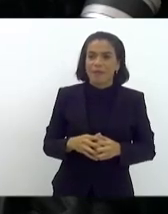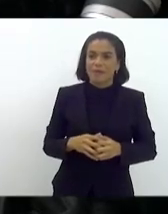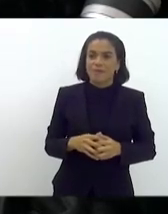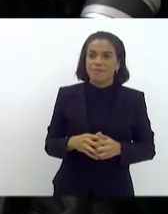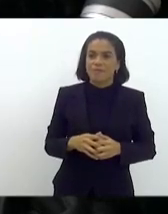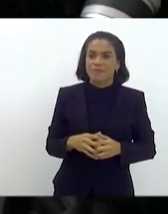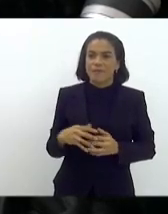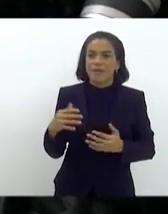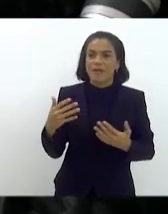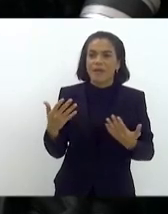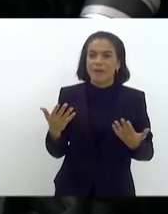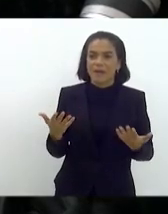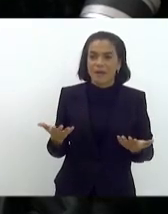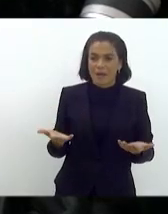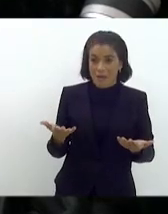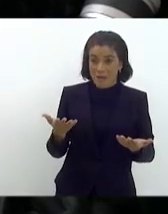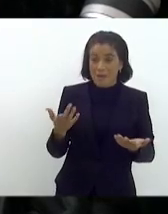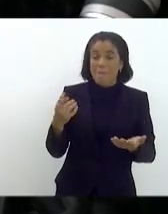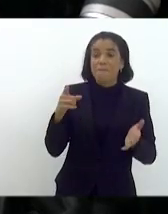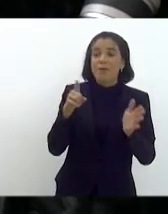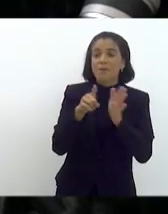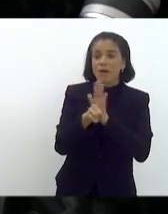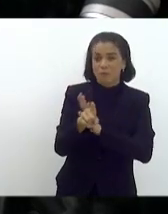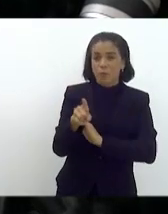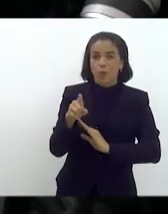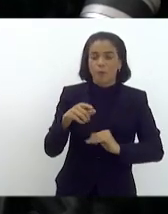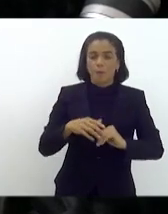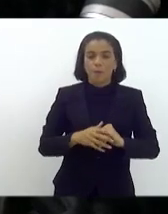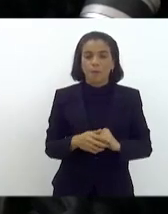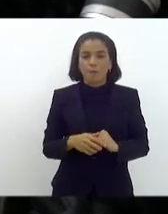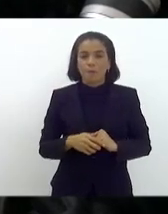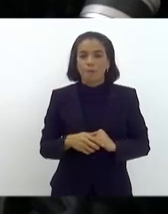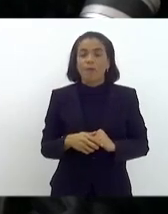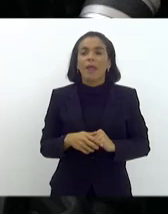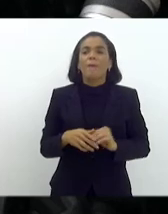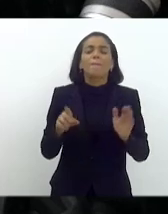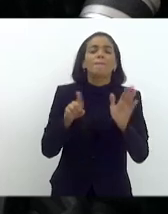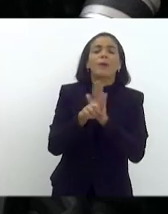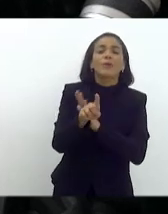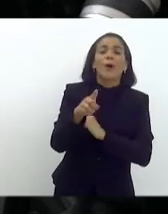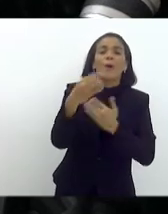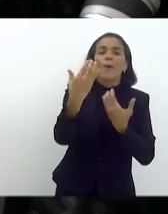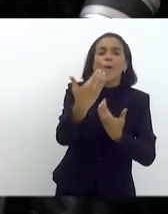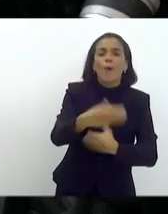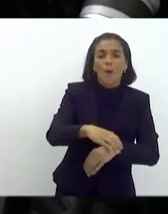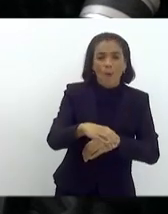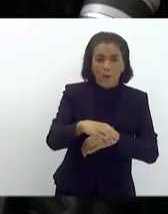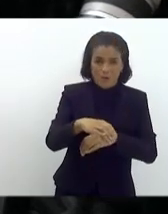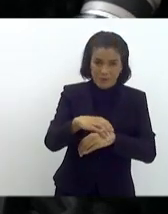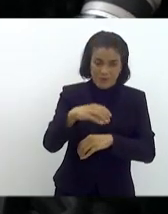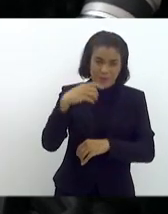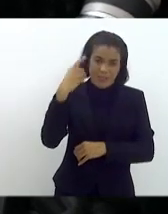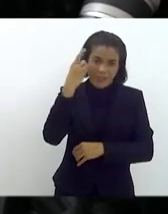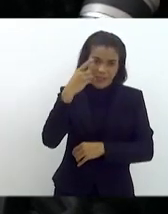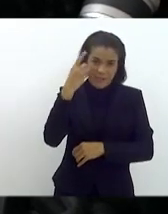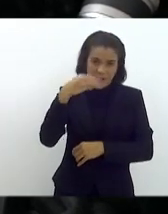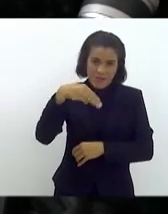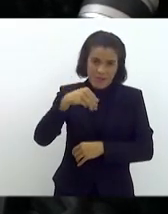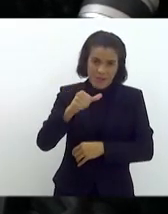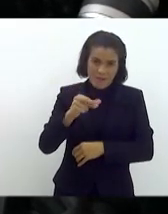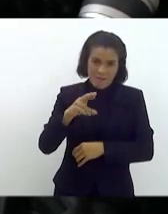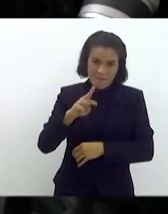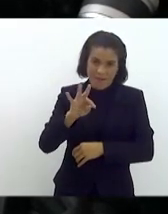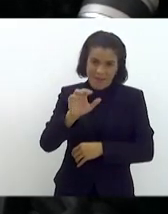pelos Delegados mais antigos por exemplo do concurso da deputada Marta Rocha que